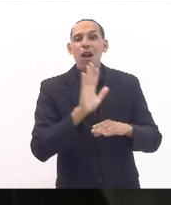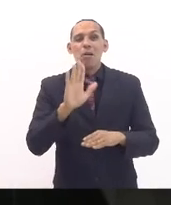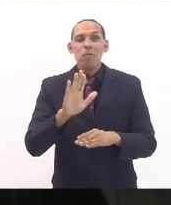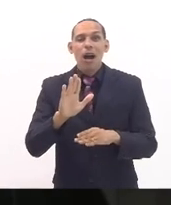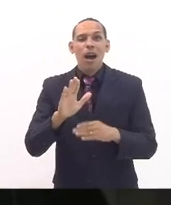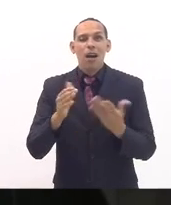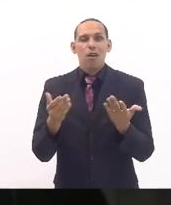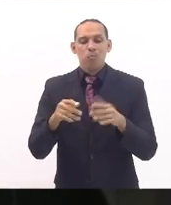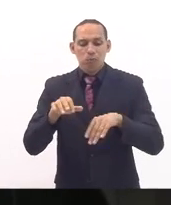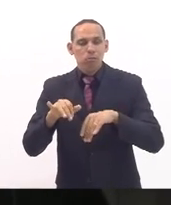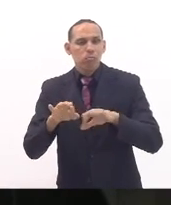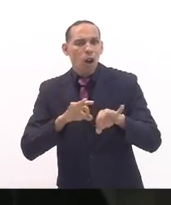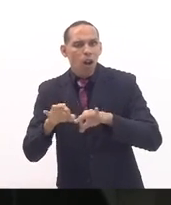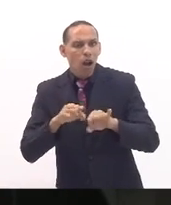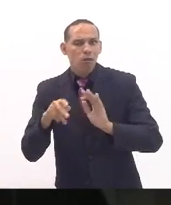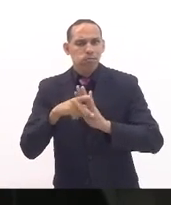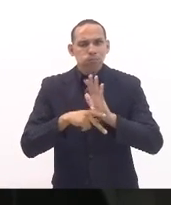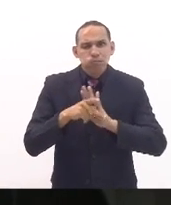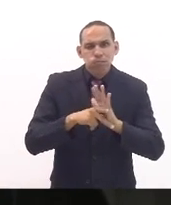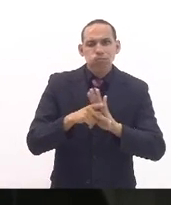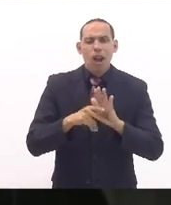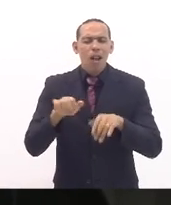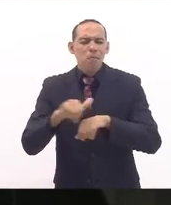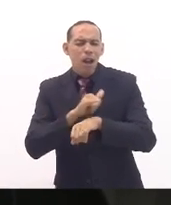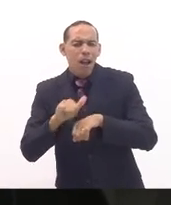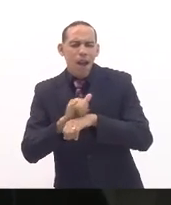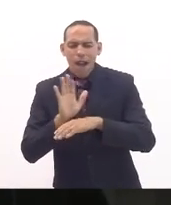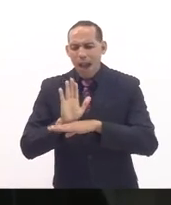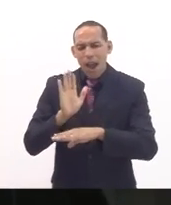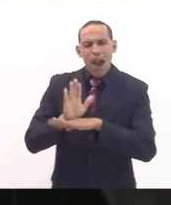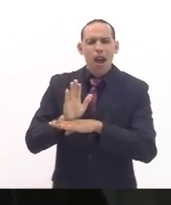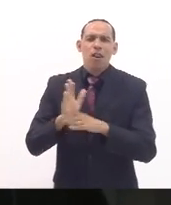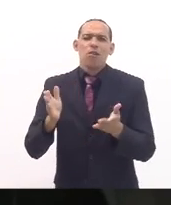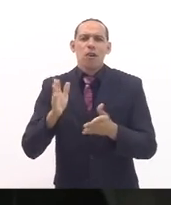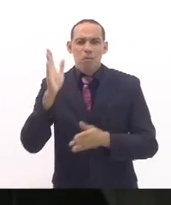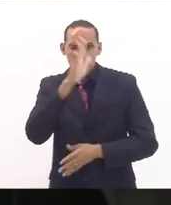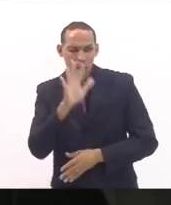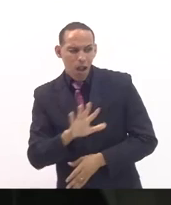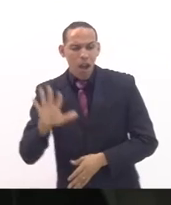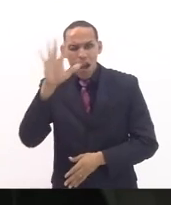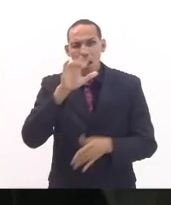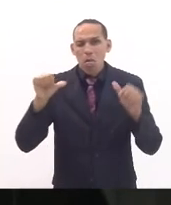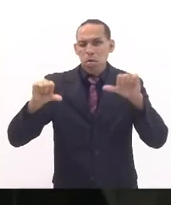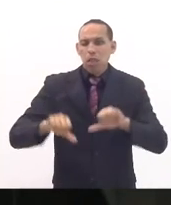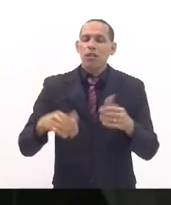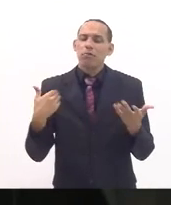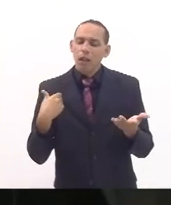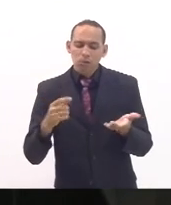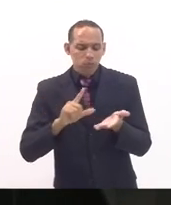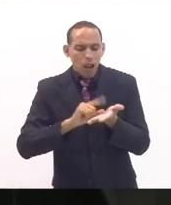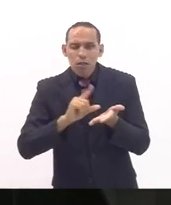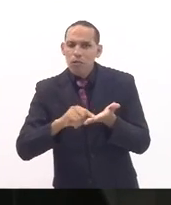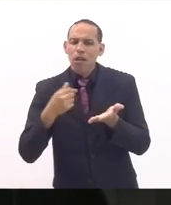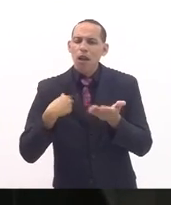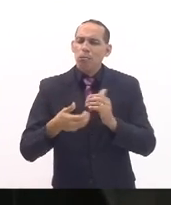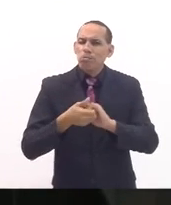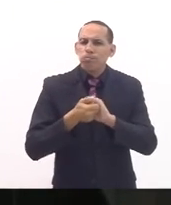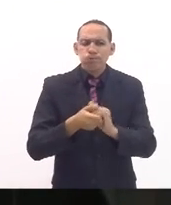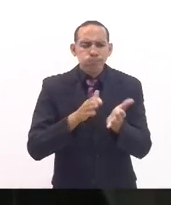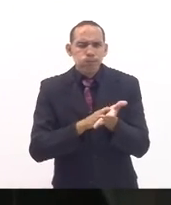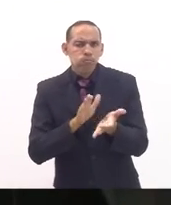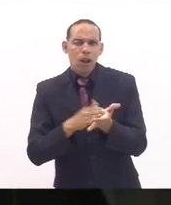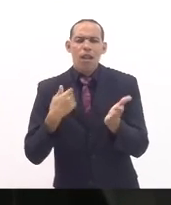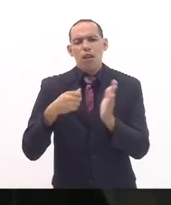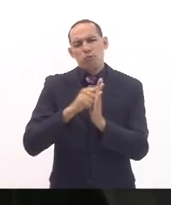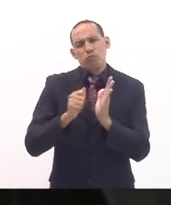Soberania de desenvolvimento Enfim então eu quero saudar a publicação deste artigo tem alguns aspectos aqui que o Claro não é meu antigo portador escreveria